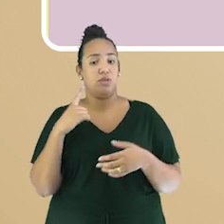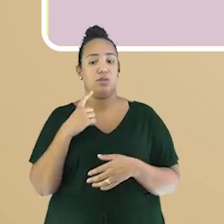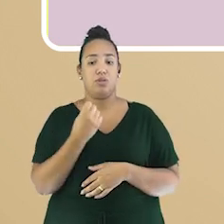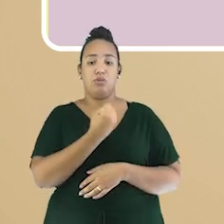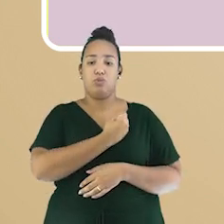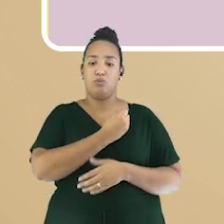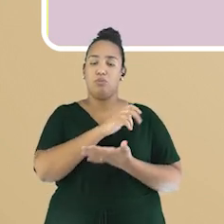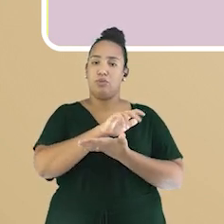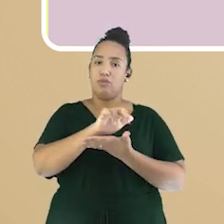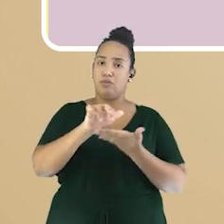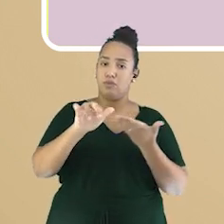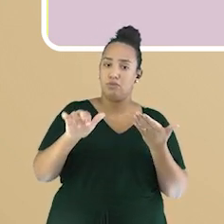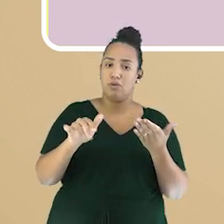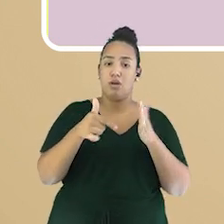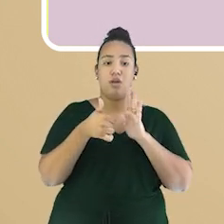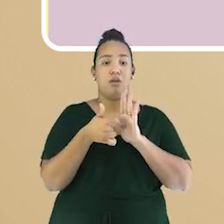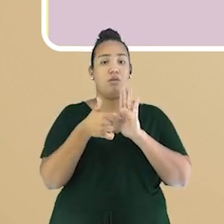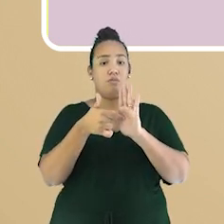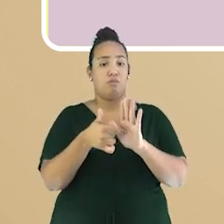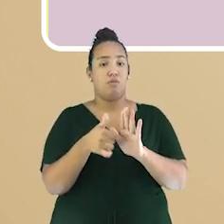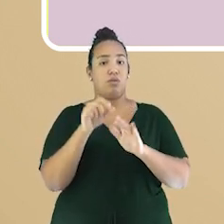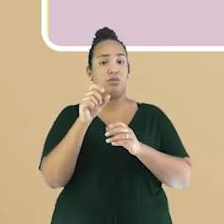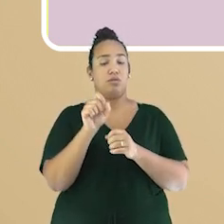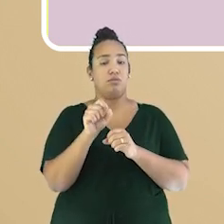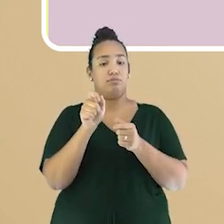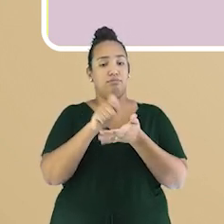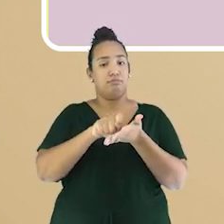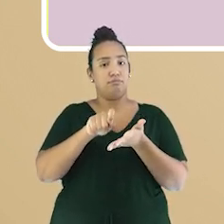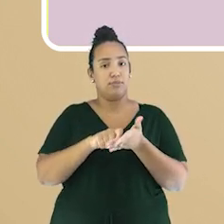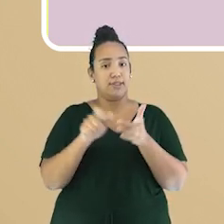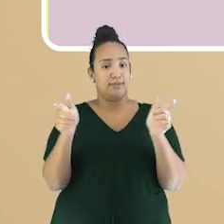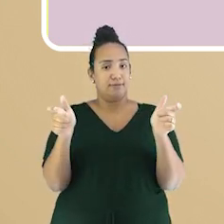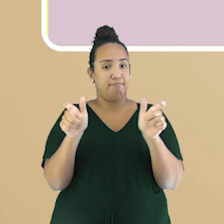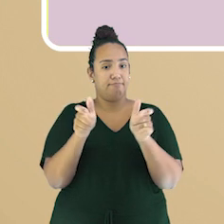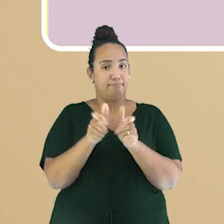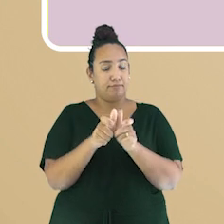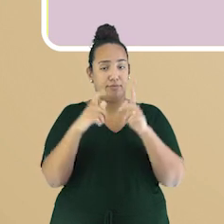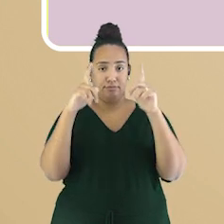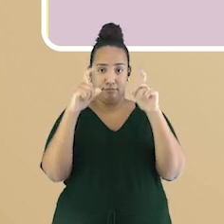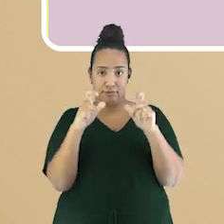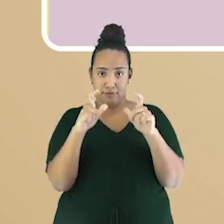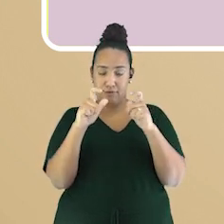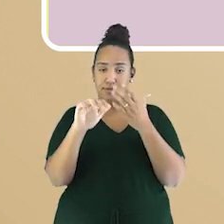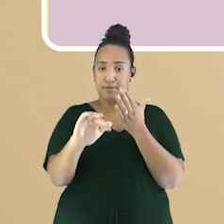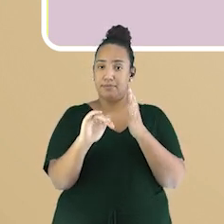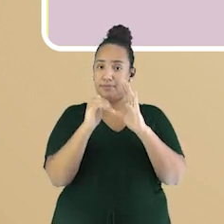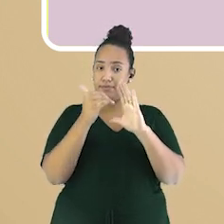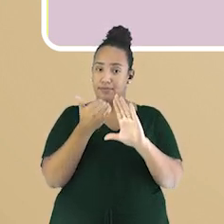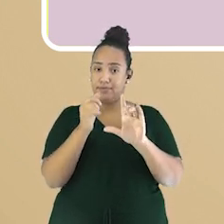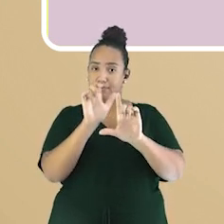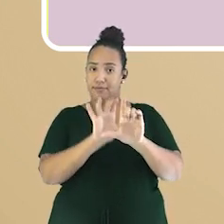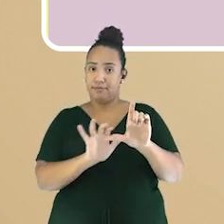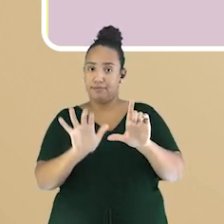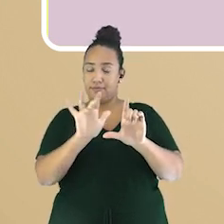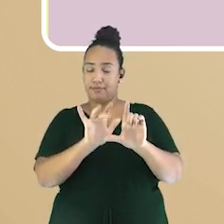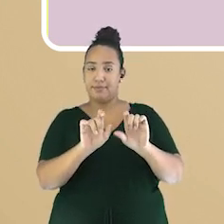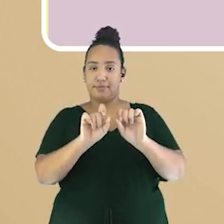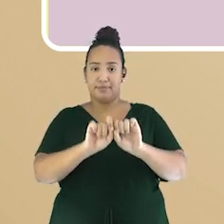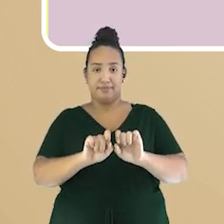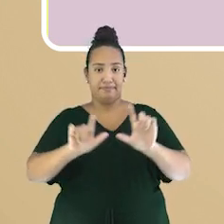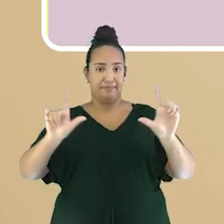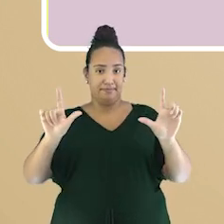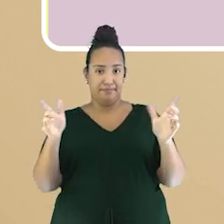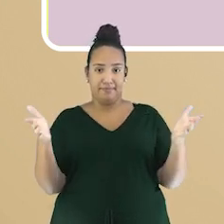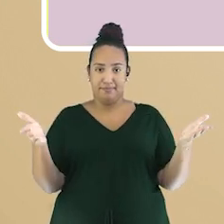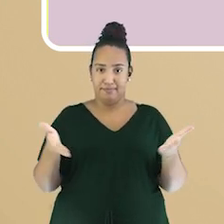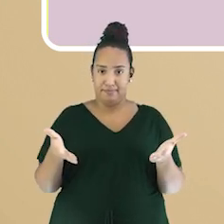algarismos e represente-o em notação científica. Tire fotos e envie para o QR Code que aparece na